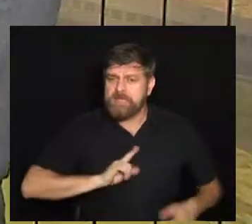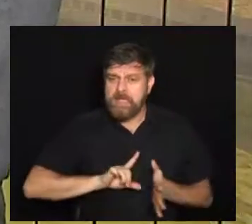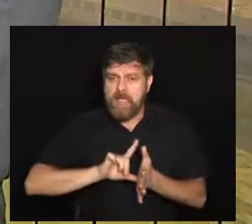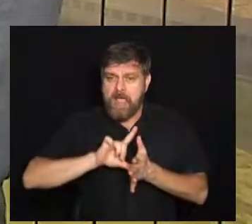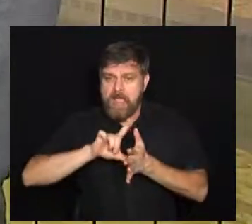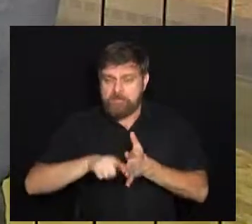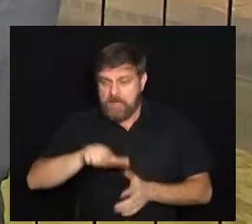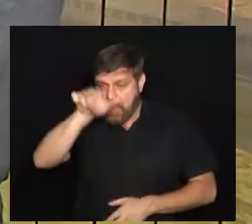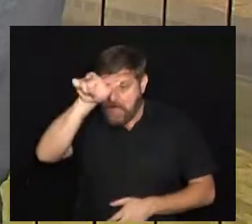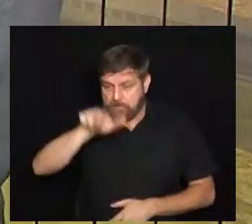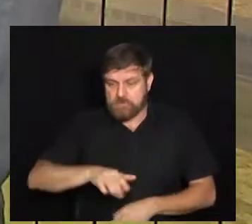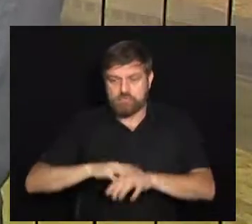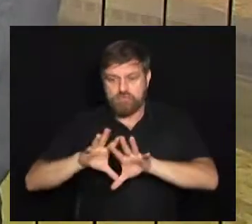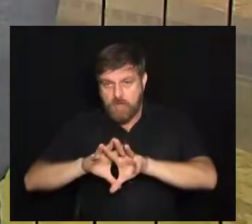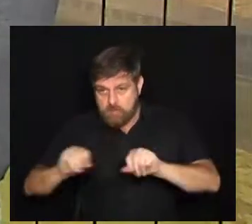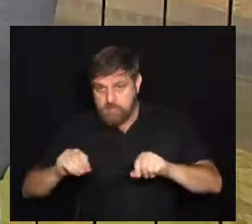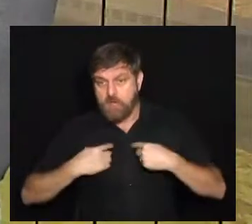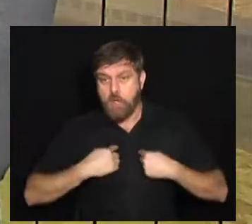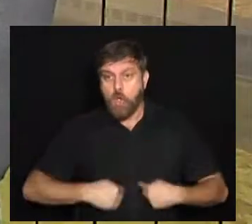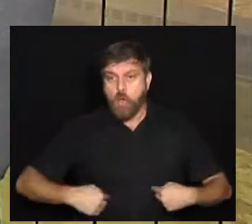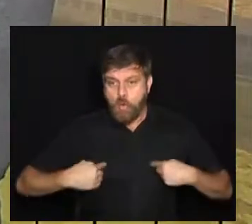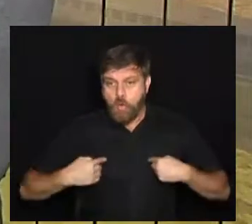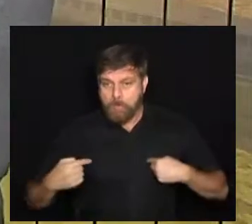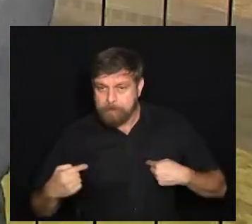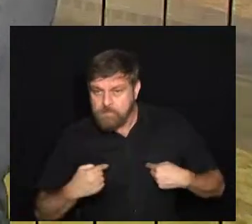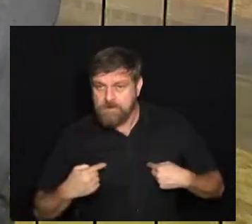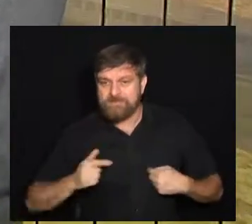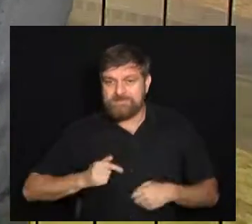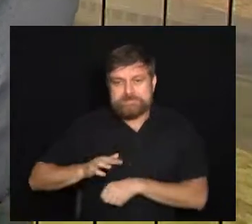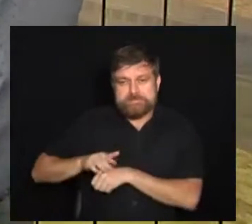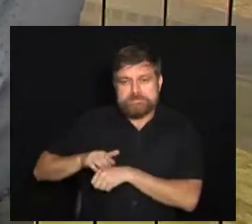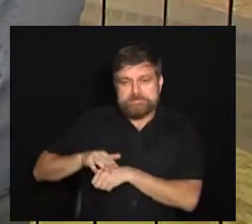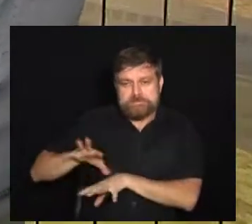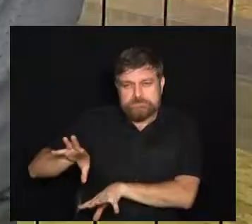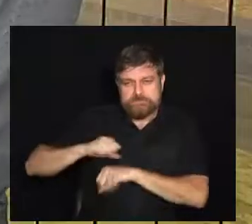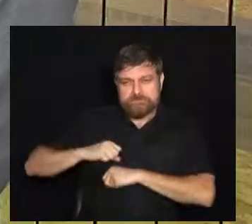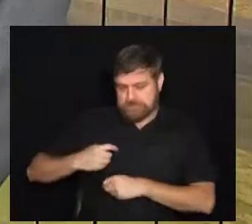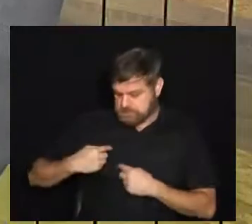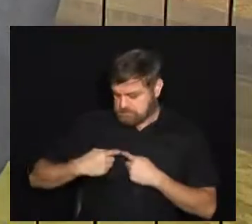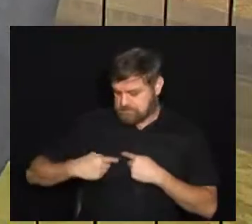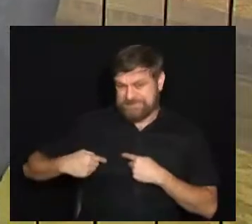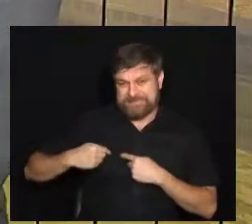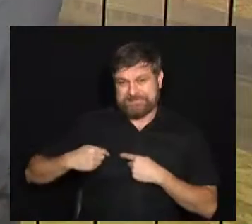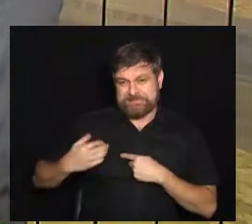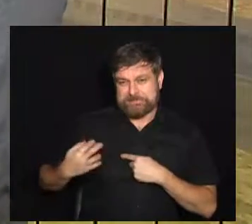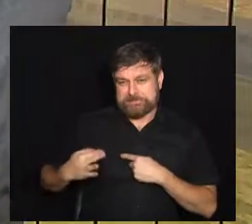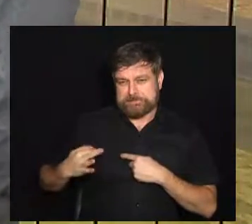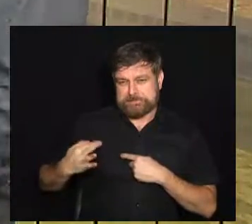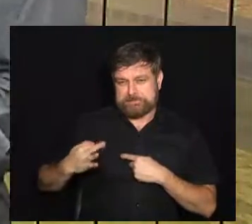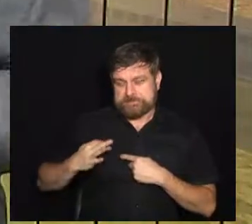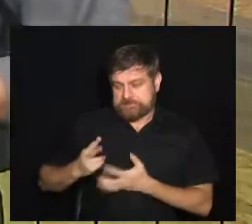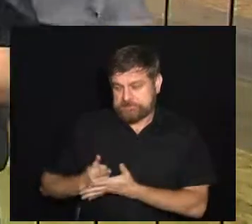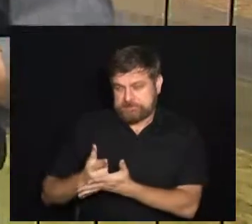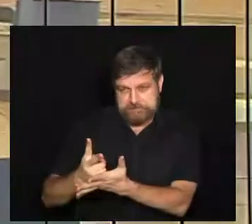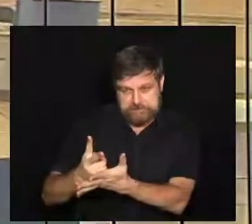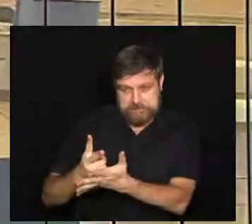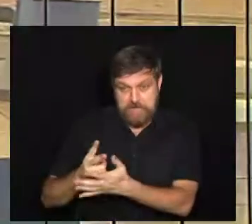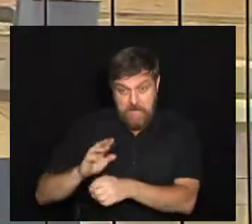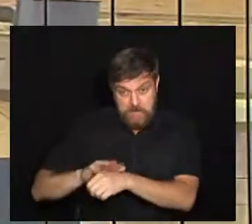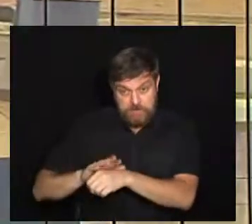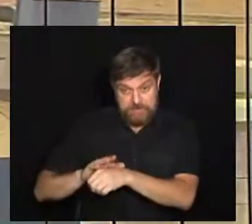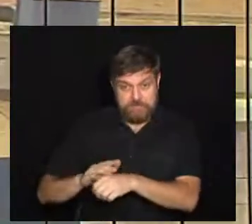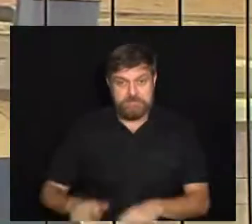após a alta do paciente o pulmão fica com uma fibrose indicando uma sequela da doença vitória